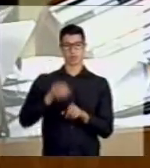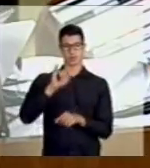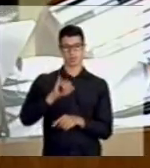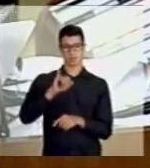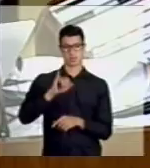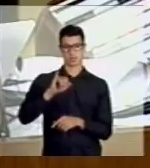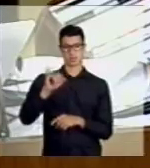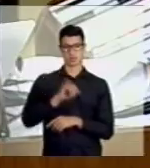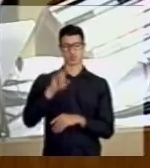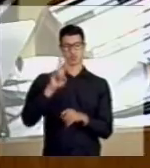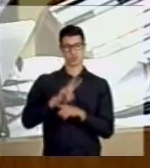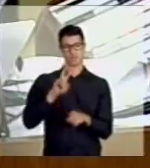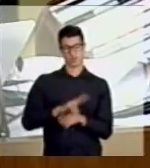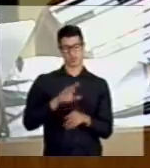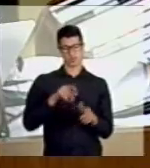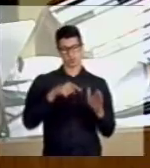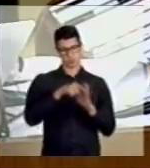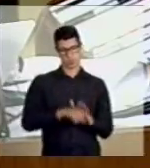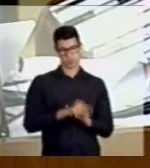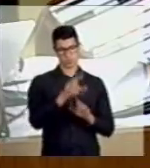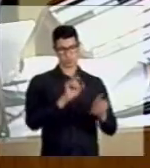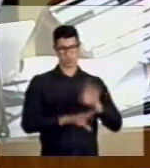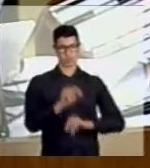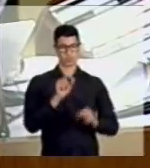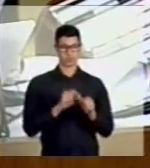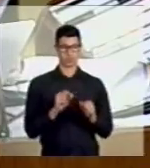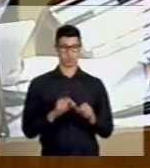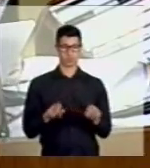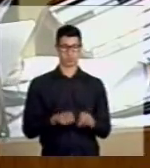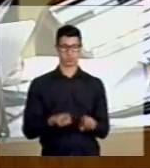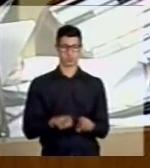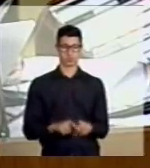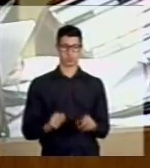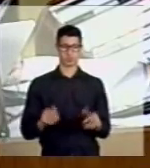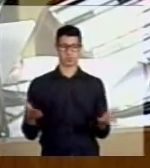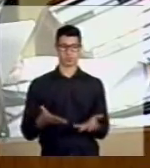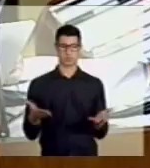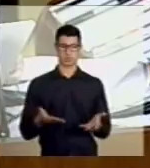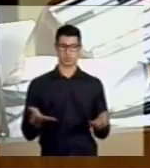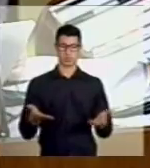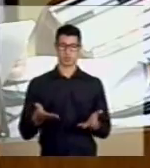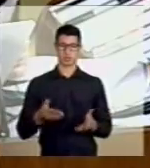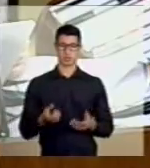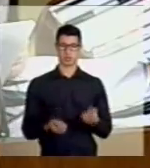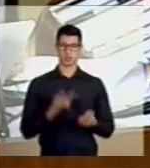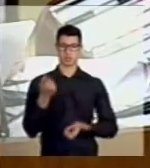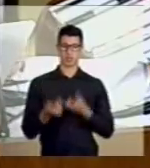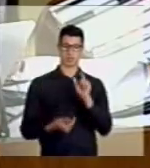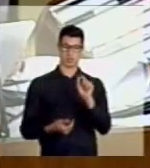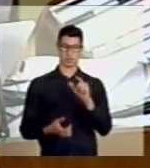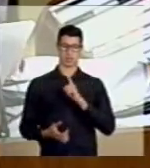de Defesa do Consumidor, que fazem parte deste acordo. Portanto, a estimativa é que